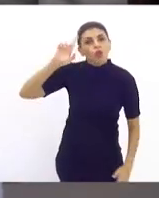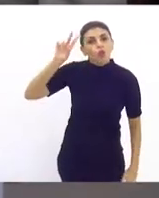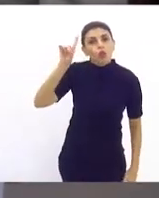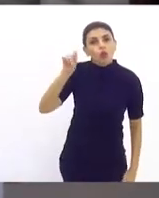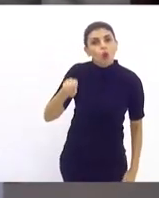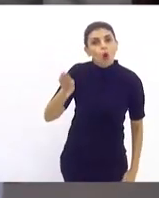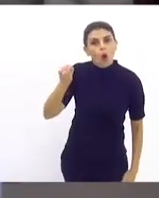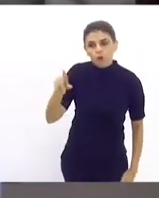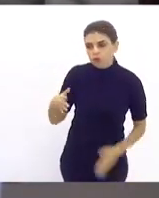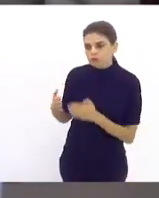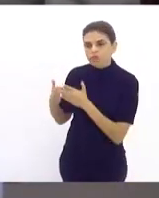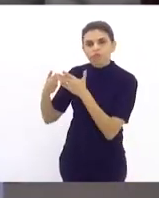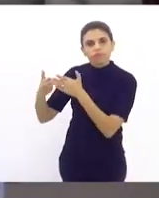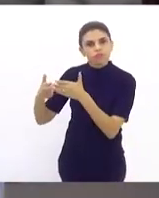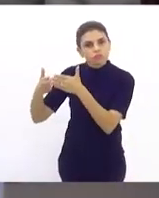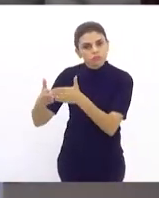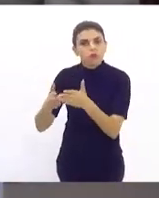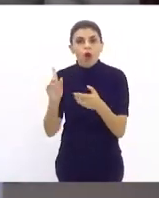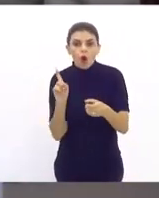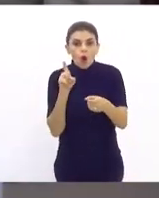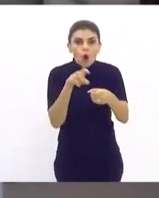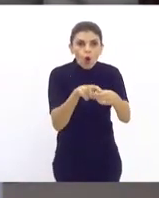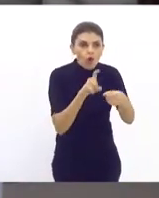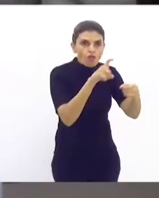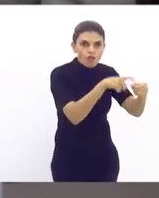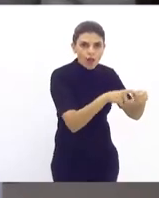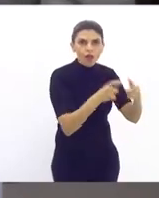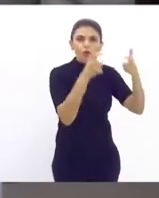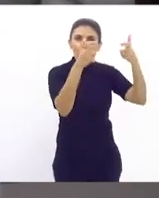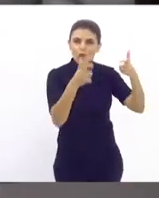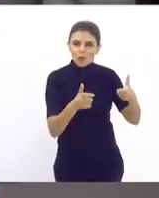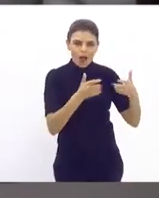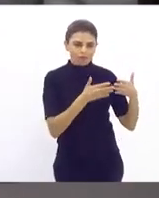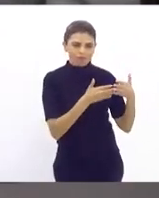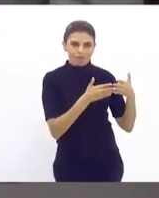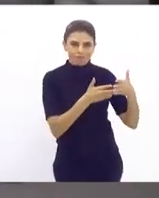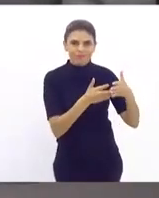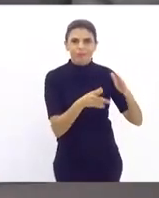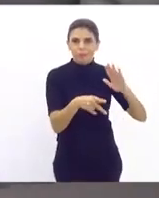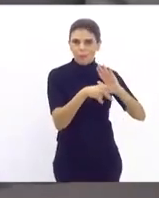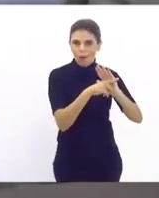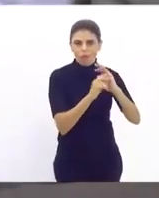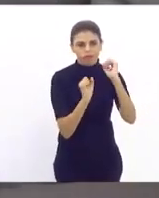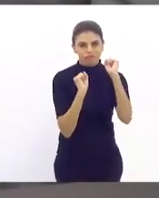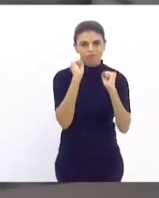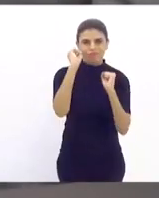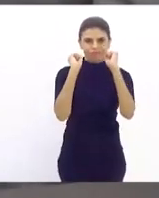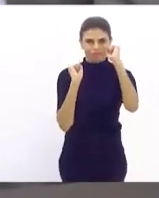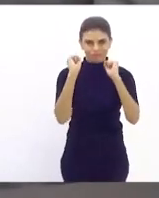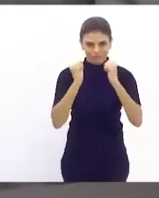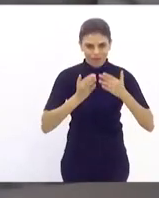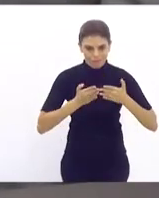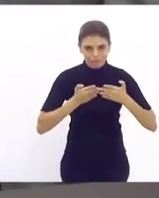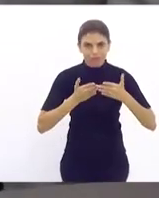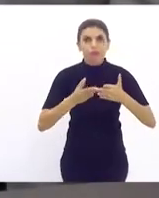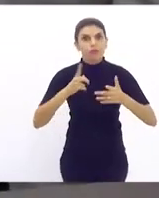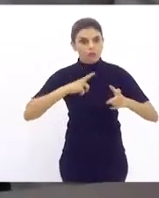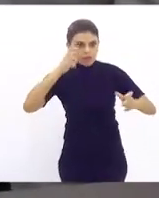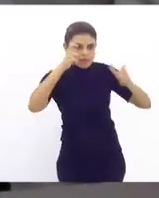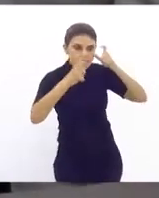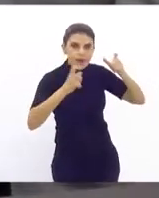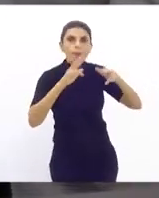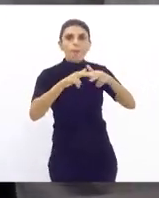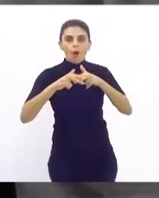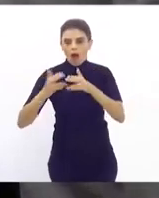tinha um valor, feito um convênio com os estaleiros, que também tinham interesse, porque aquilo tem a ver com a navegação, entrada e